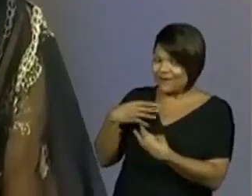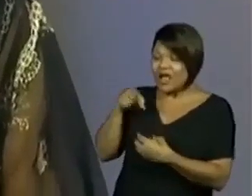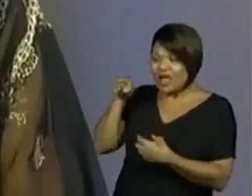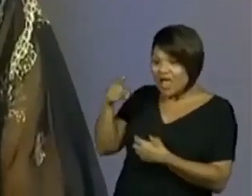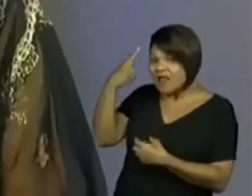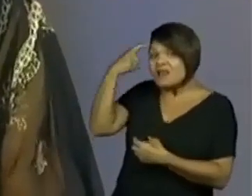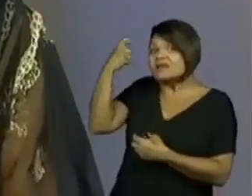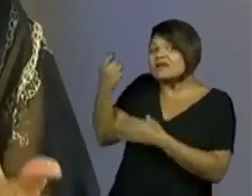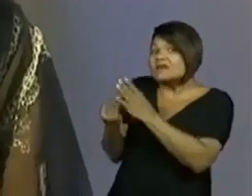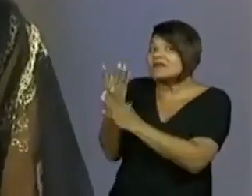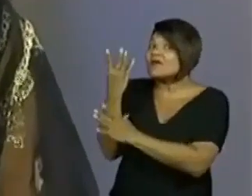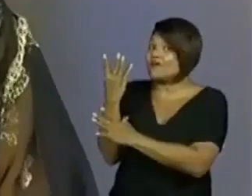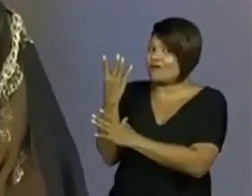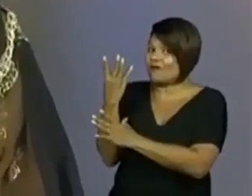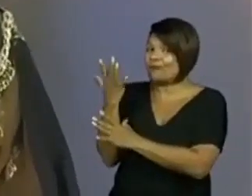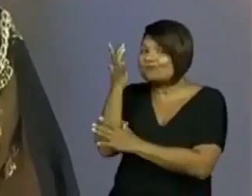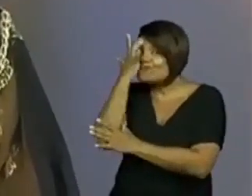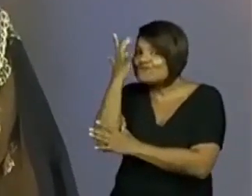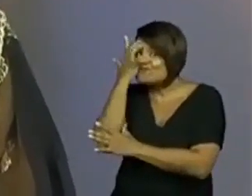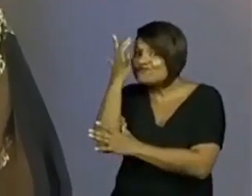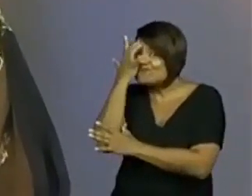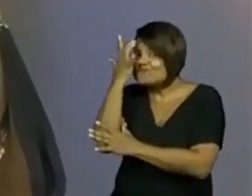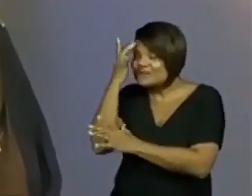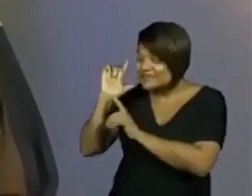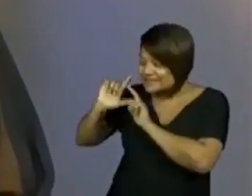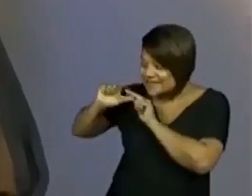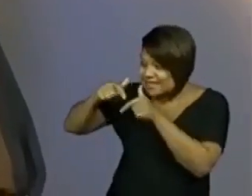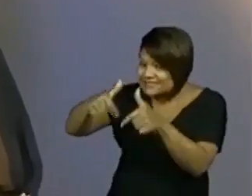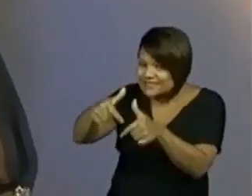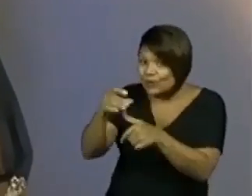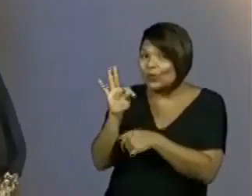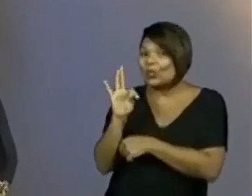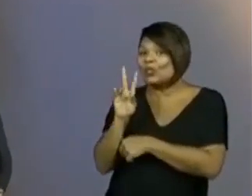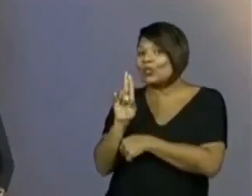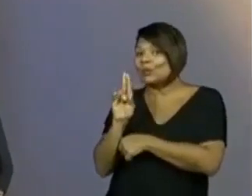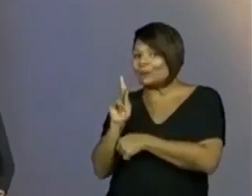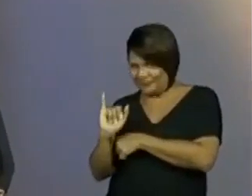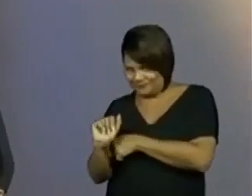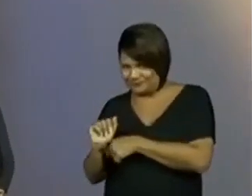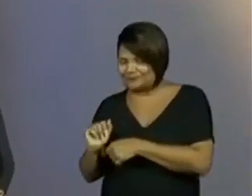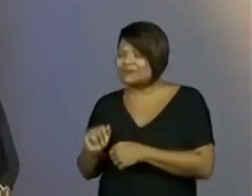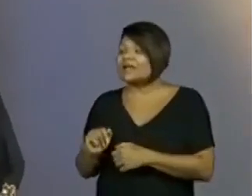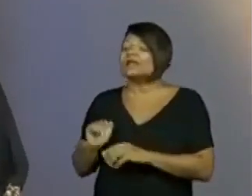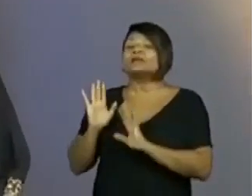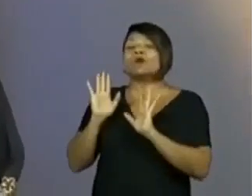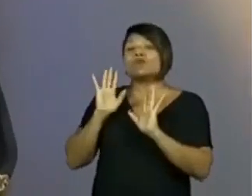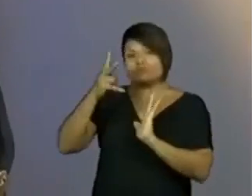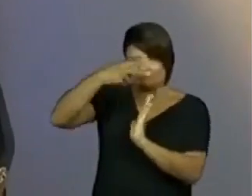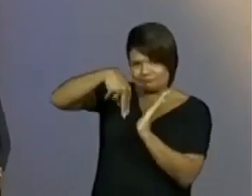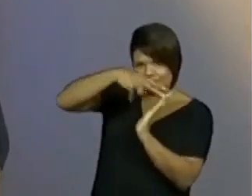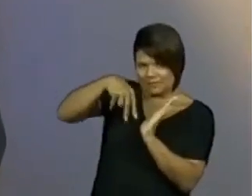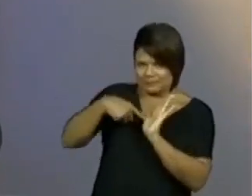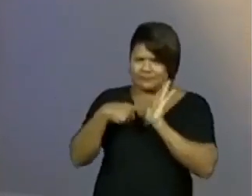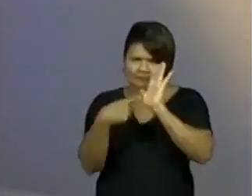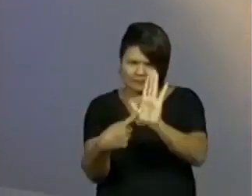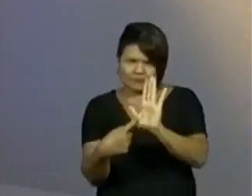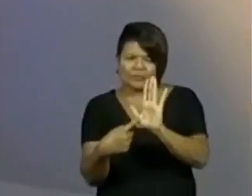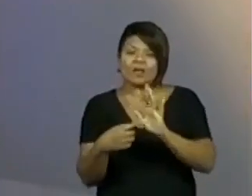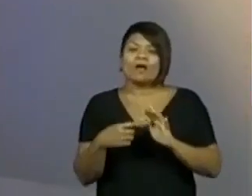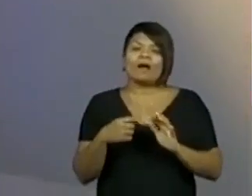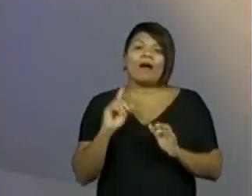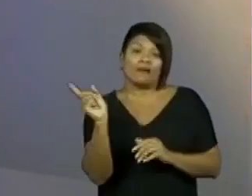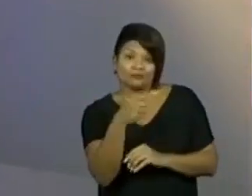criou a partir da sabedoria da tradição tupi, né? E essa dança é uma dança que a gente